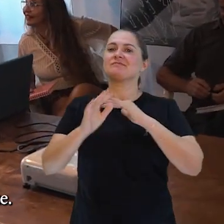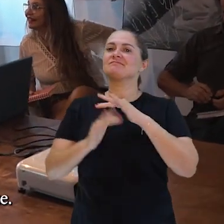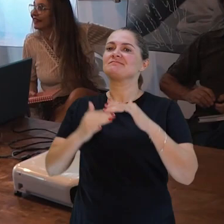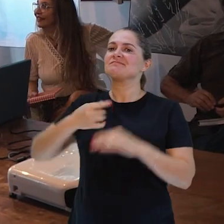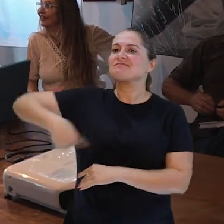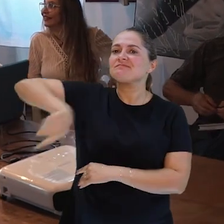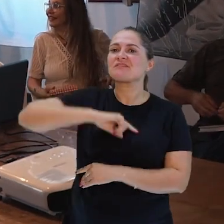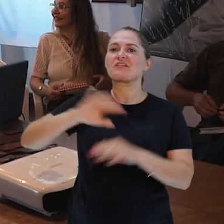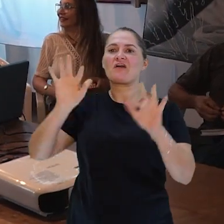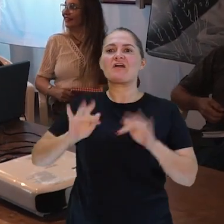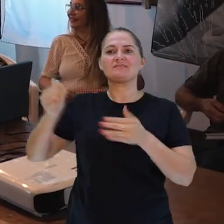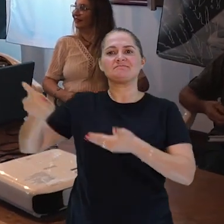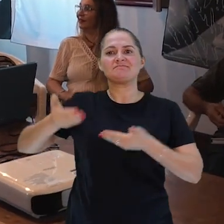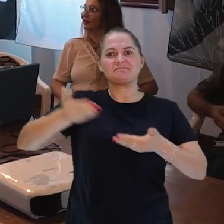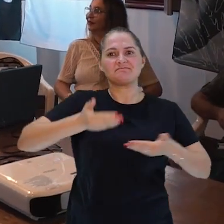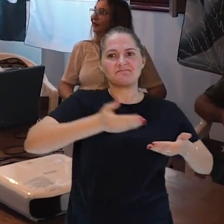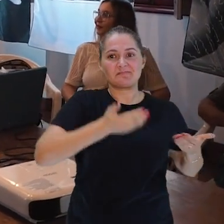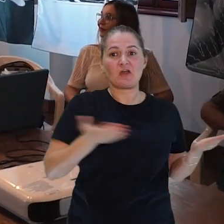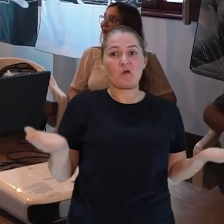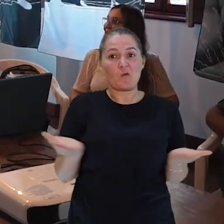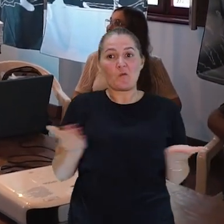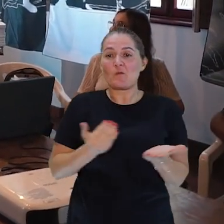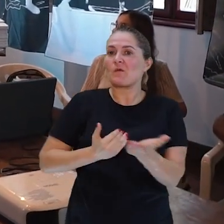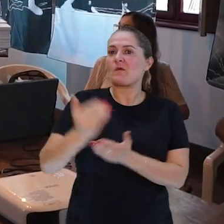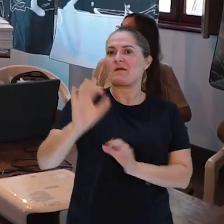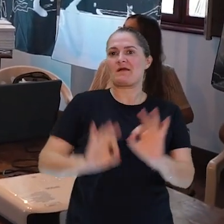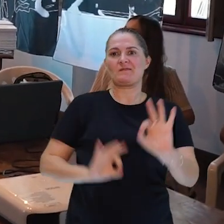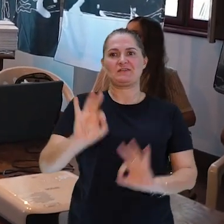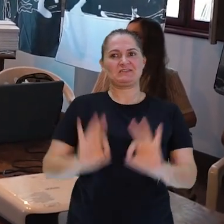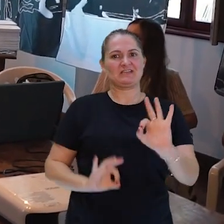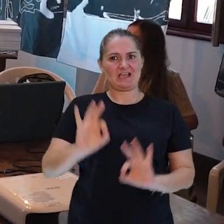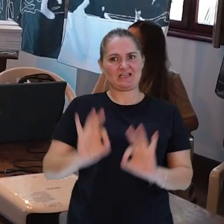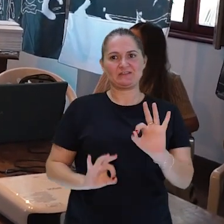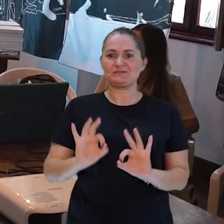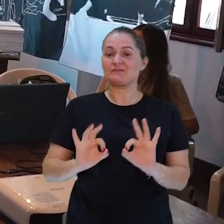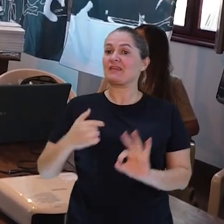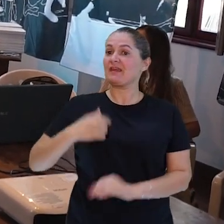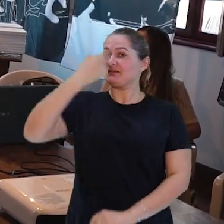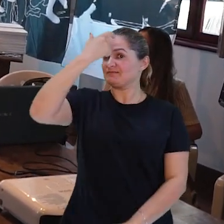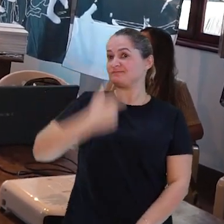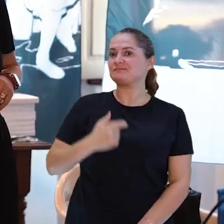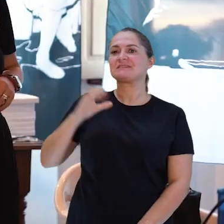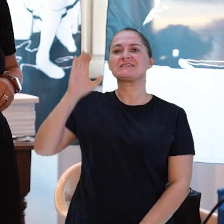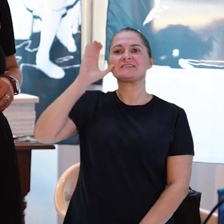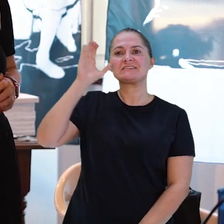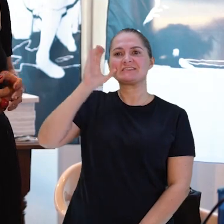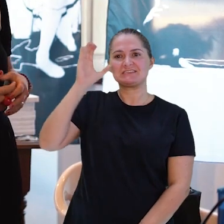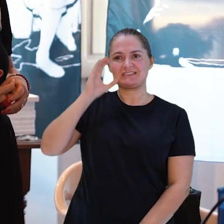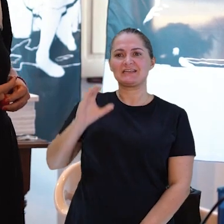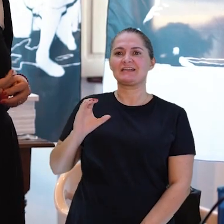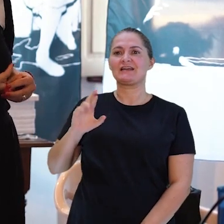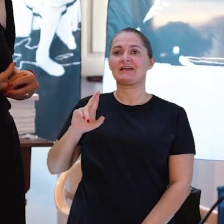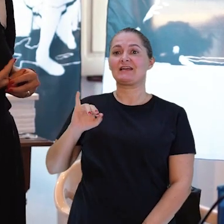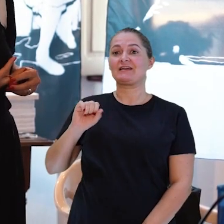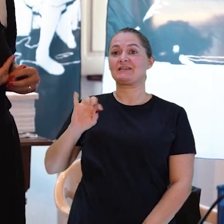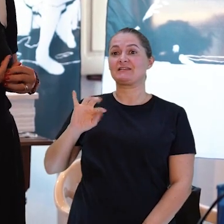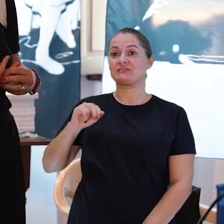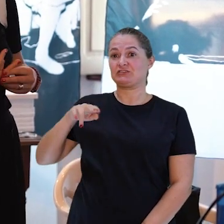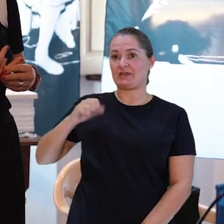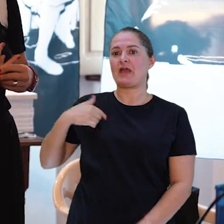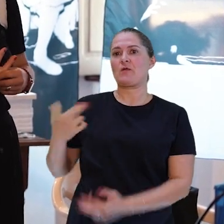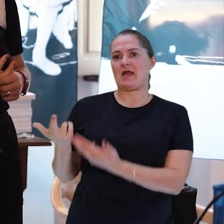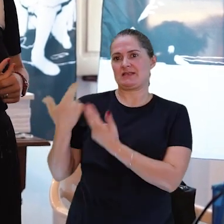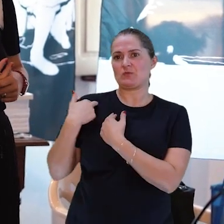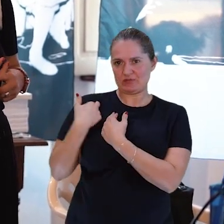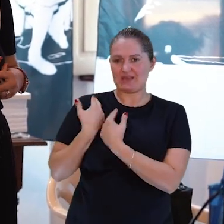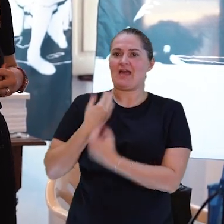presente. Estamos bem felizes em poder recebê-los para o início desse projeto. Eu sou Cristine Tedesco, então vou ministrar